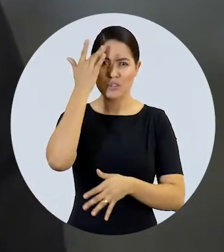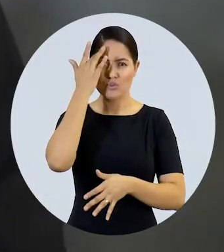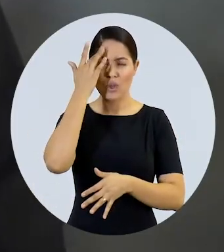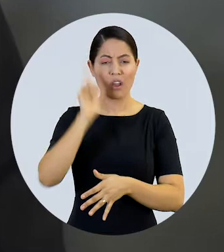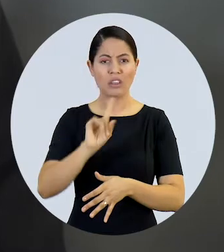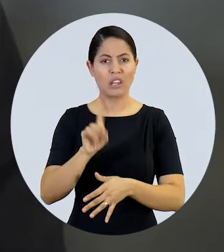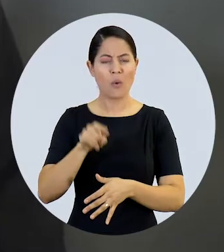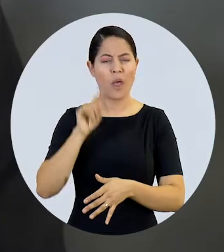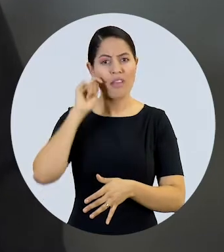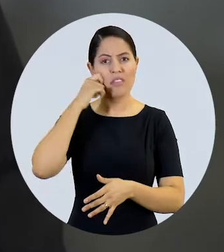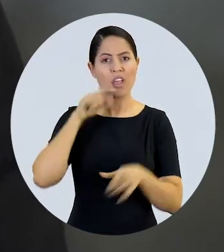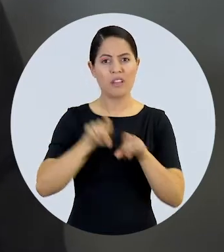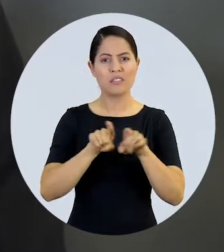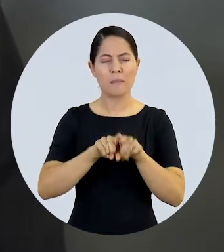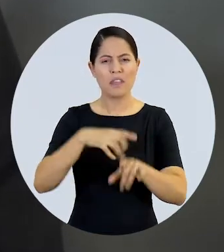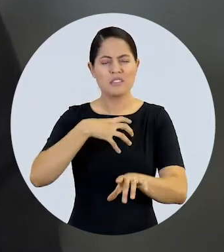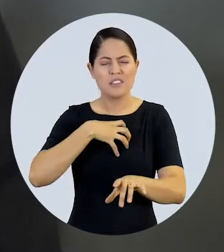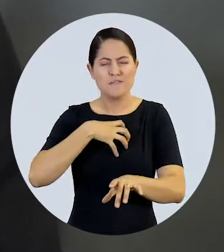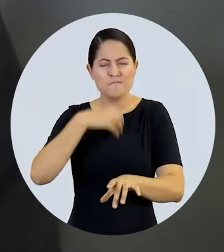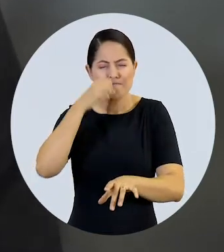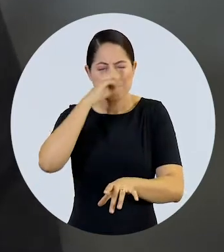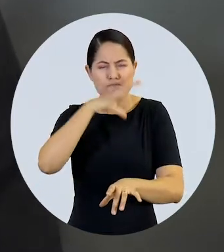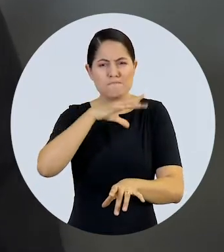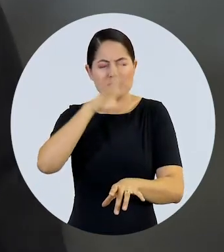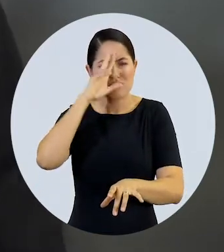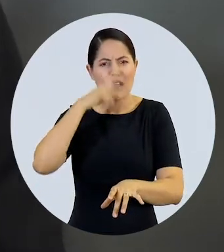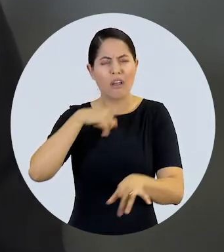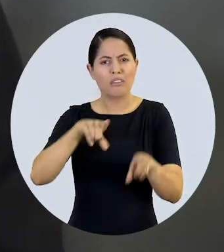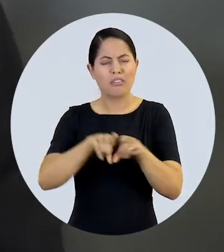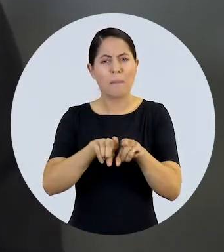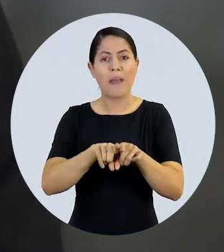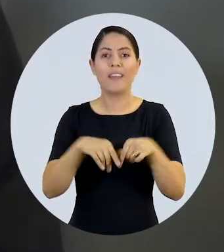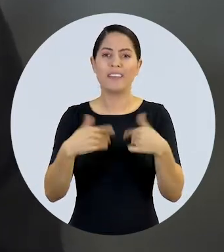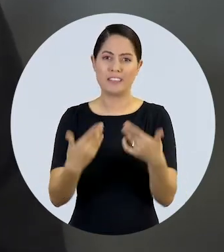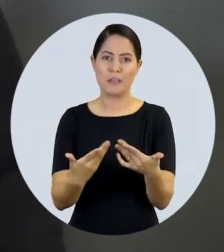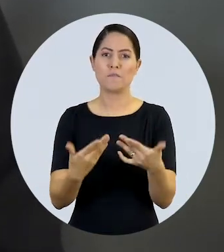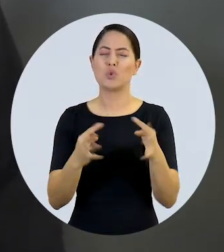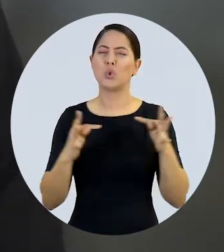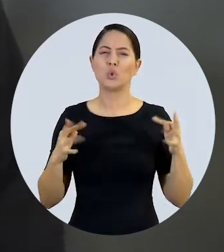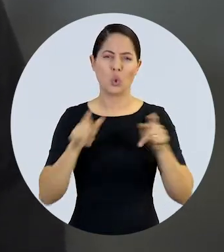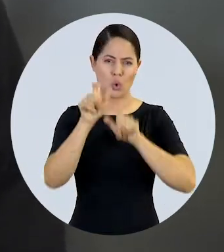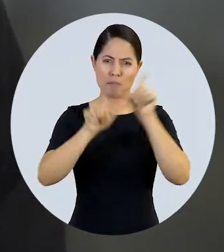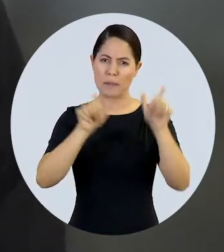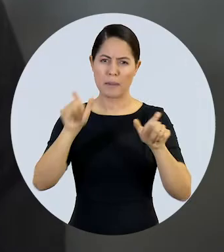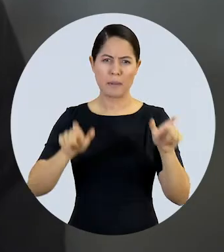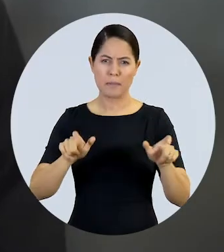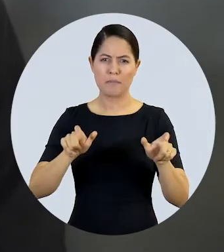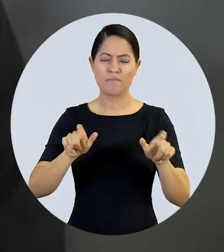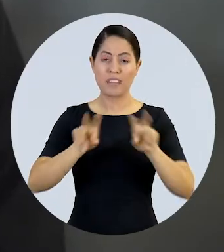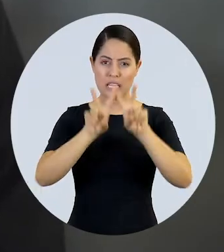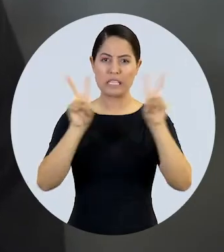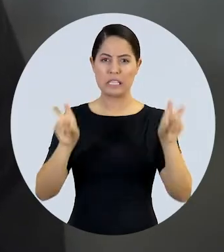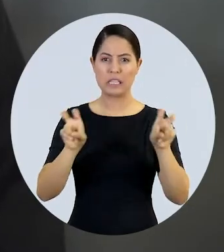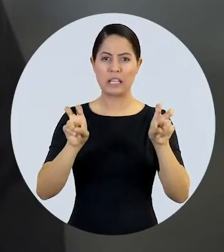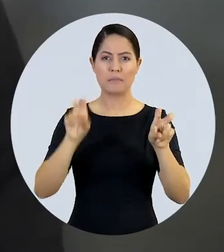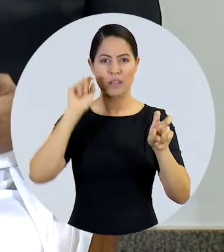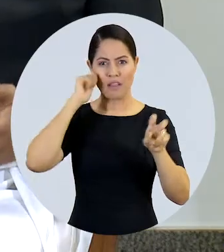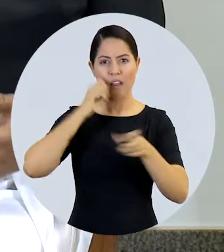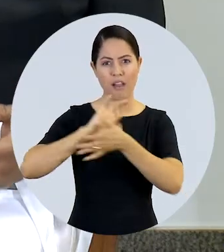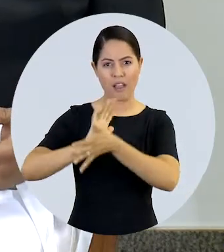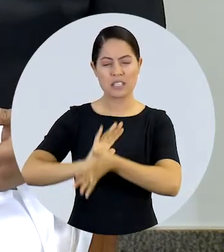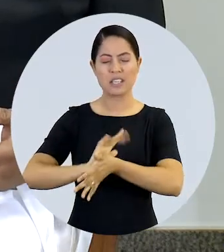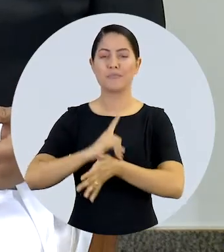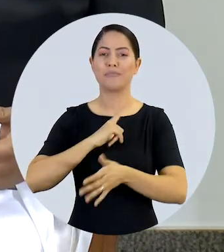até ofende as pessoas de pele não negra. Mas a ofensa, tudo que se fala de racismo, traz